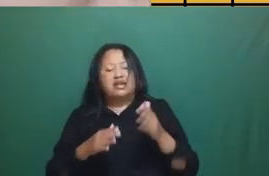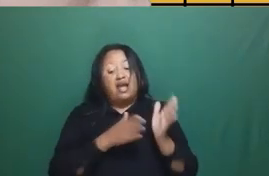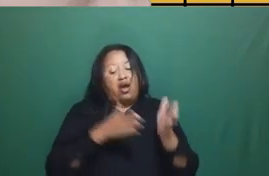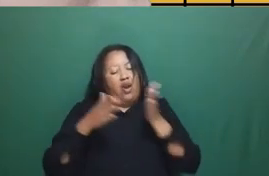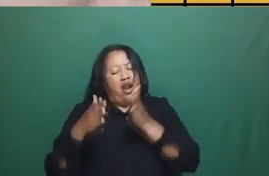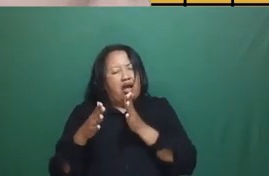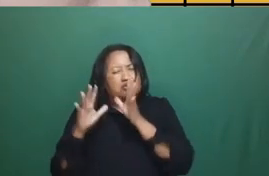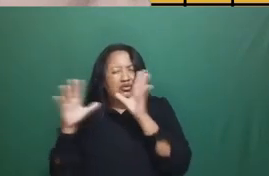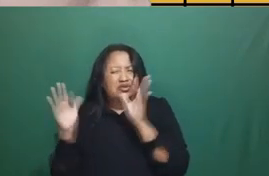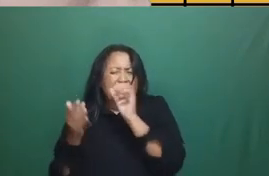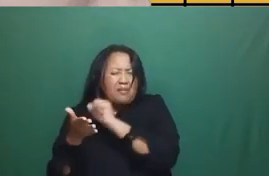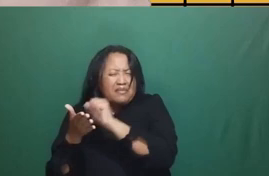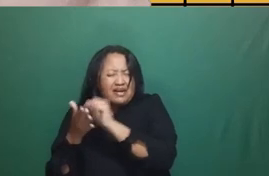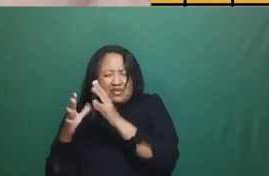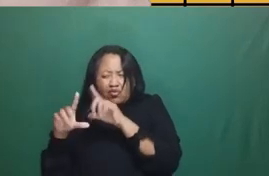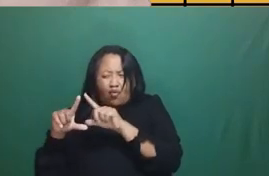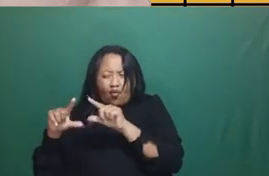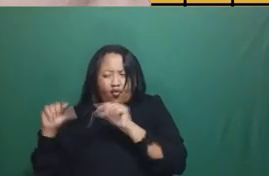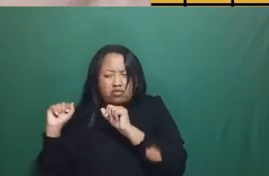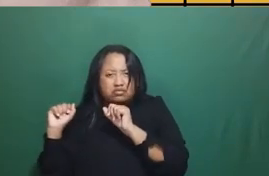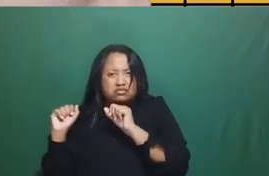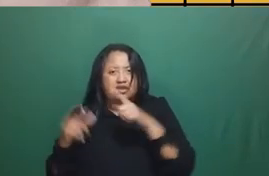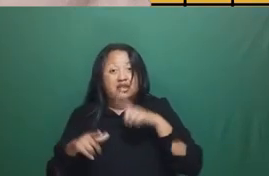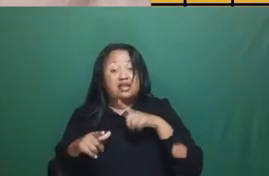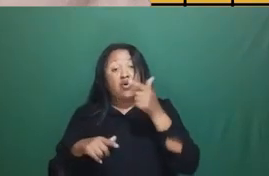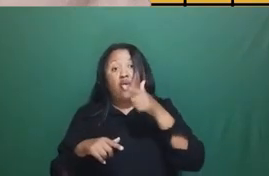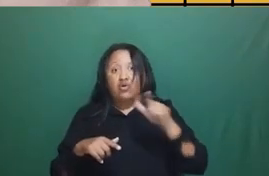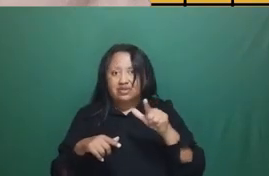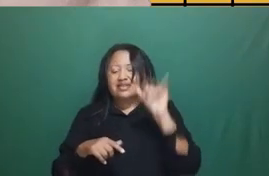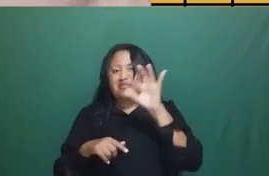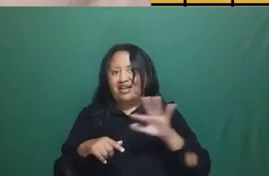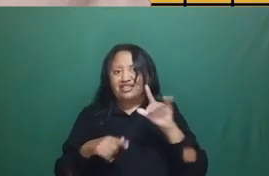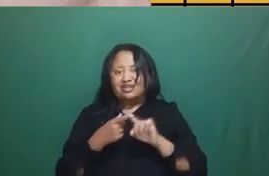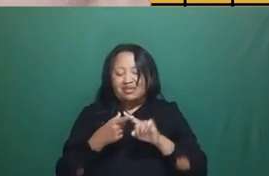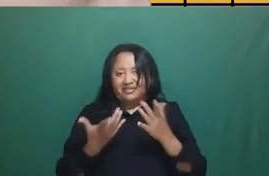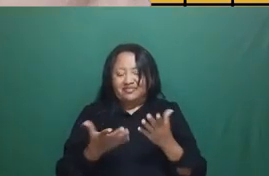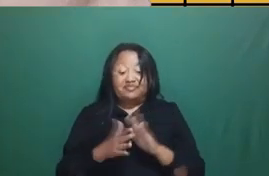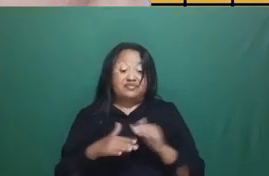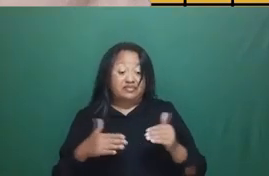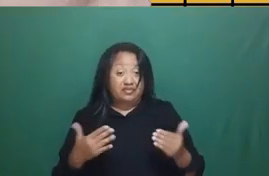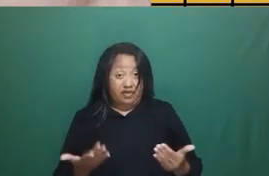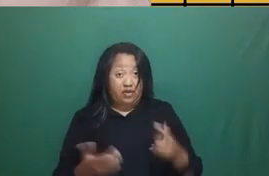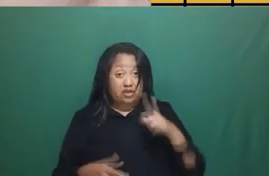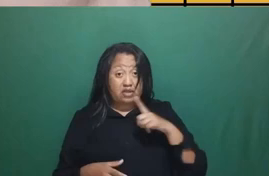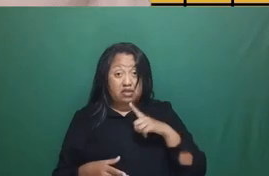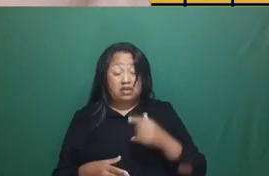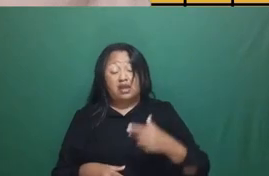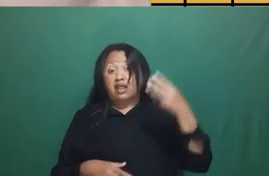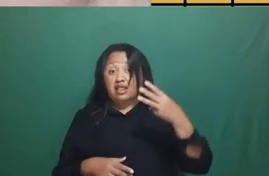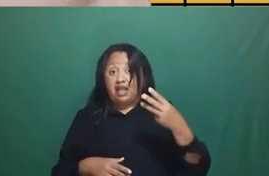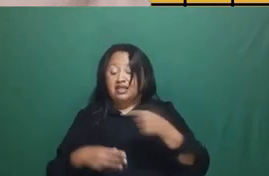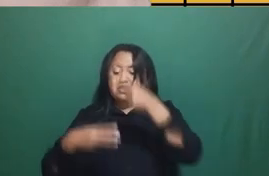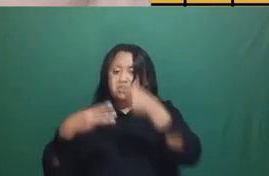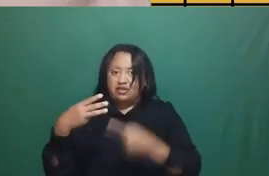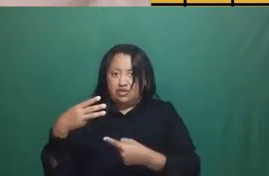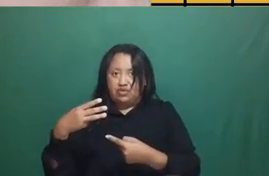apagadas vazias a gente tem outras figuras né então ao passo que a gente tem três pessoas três